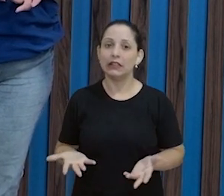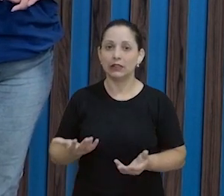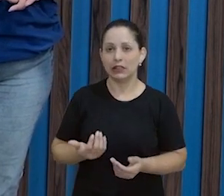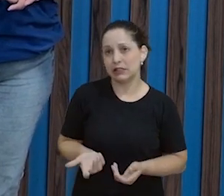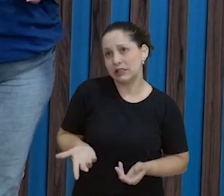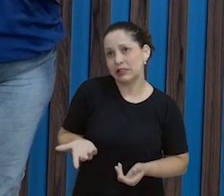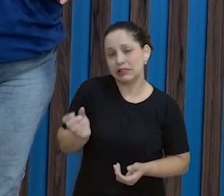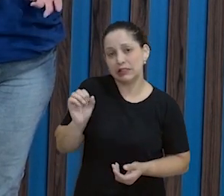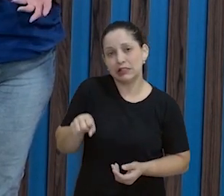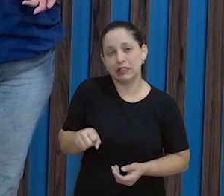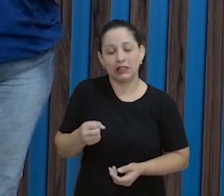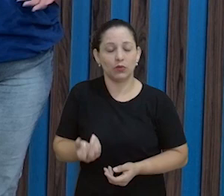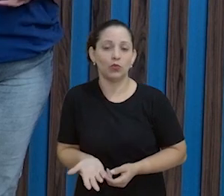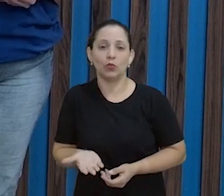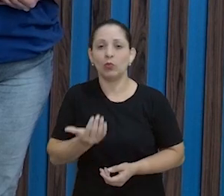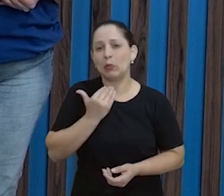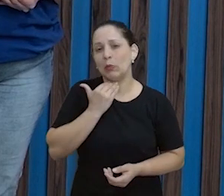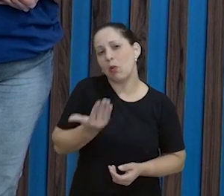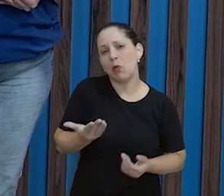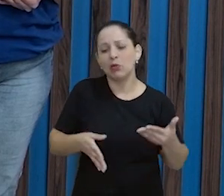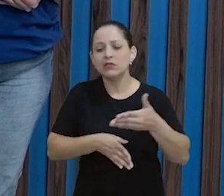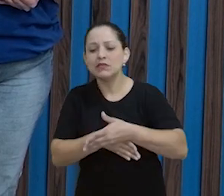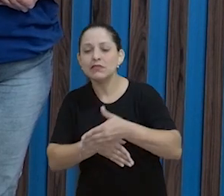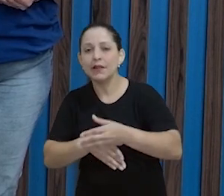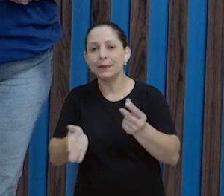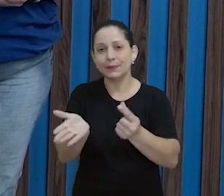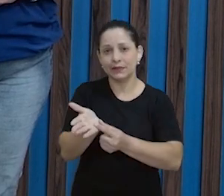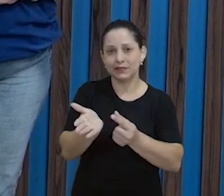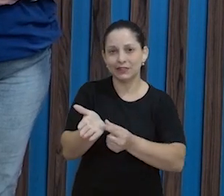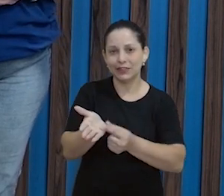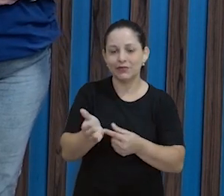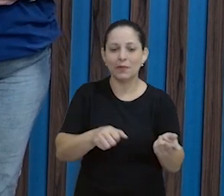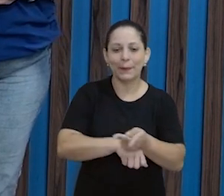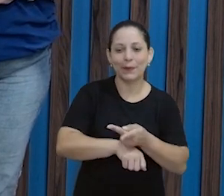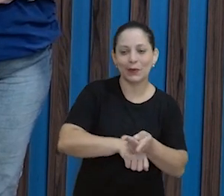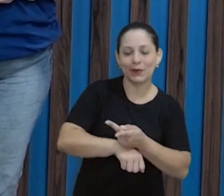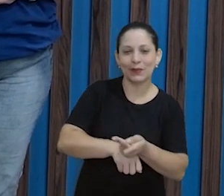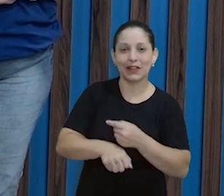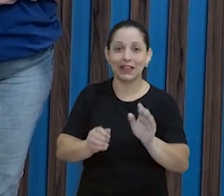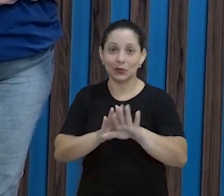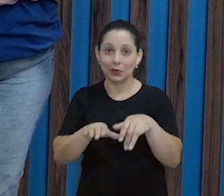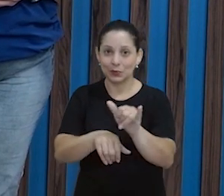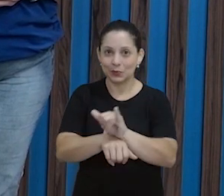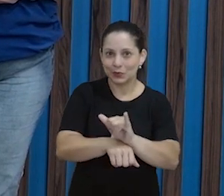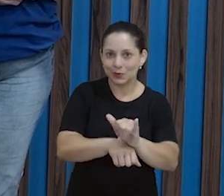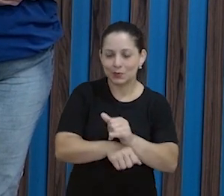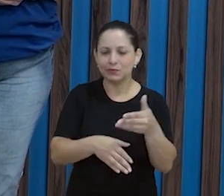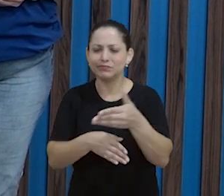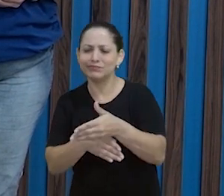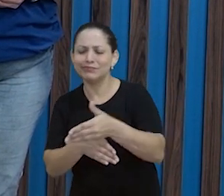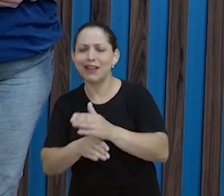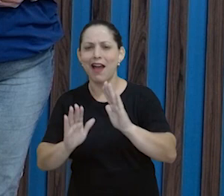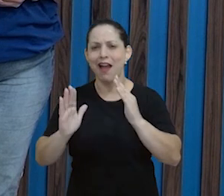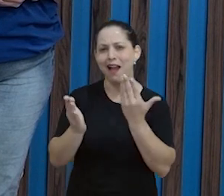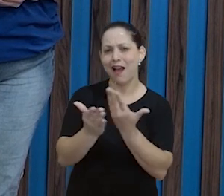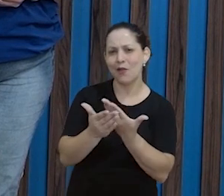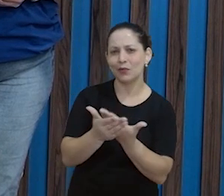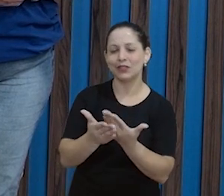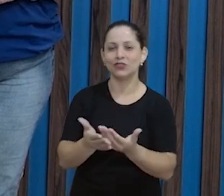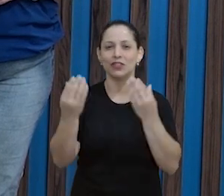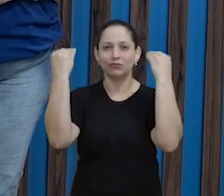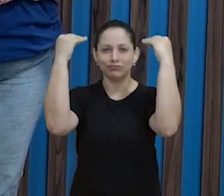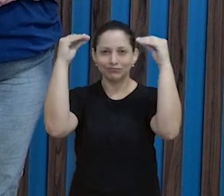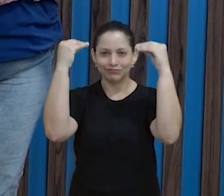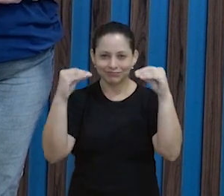acessar o aplicativo do Educa Recife, vai lá no YouTube, acessa nossas aulas, tá tudo lá para vocês. Olha o